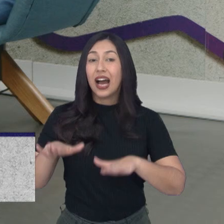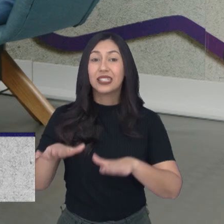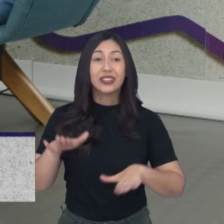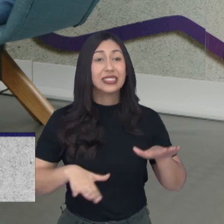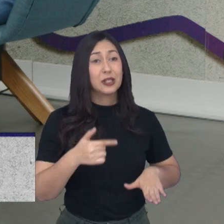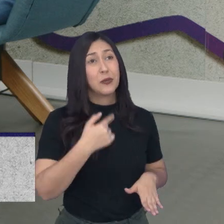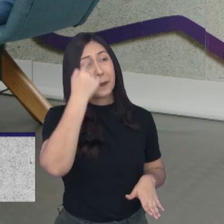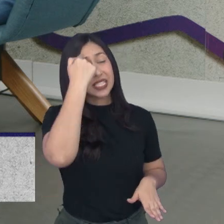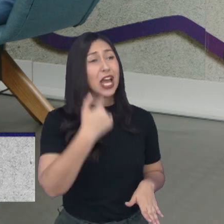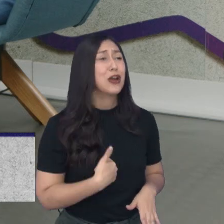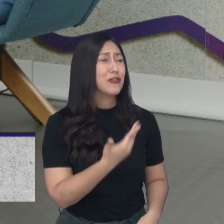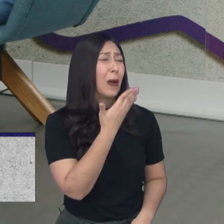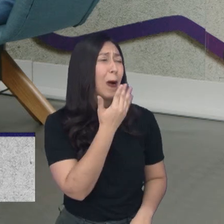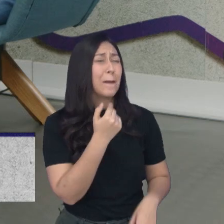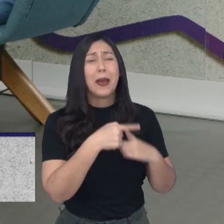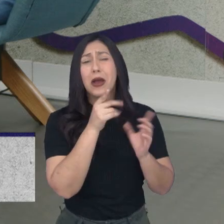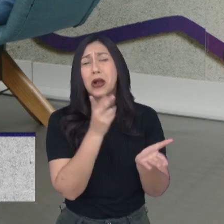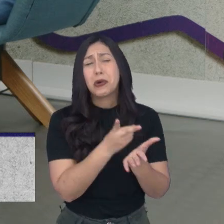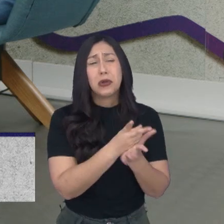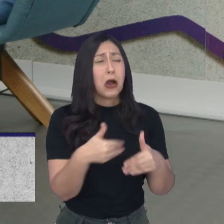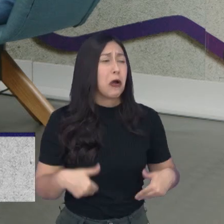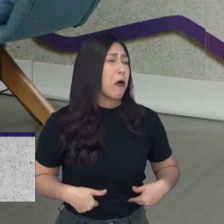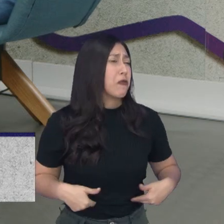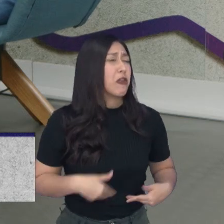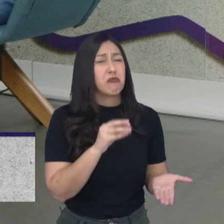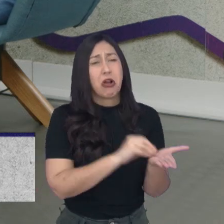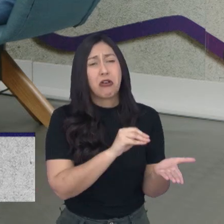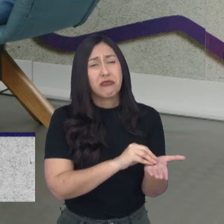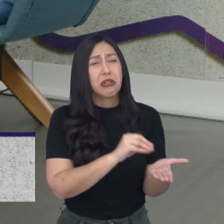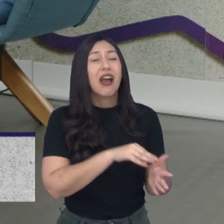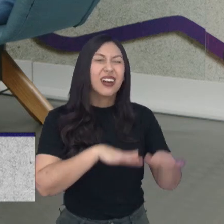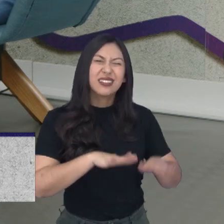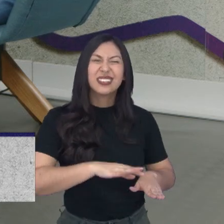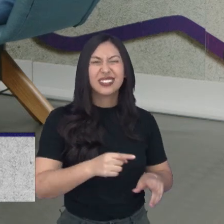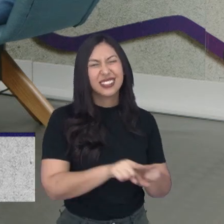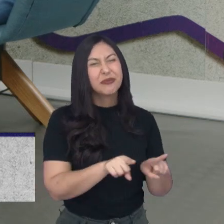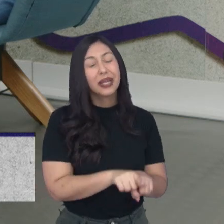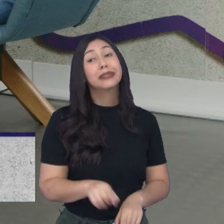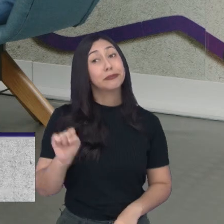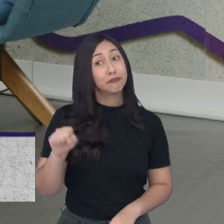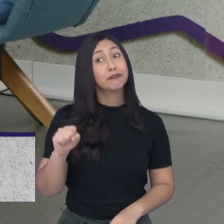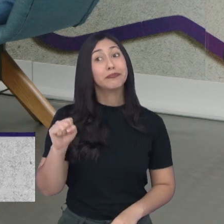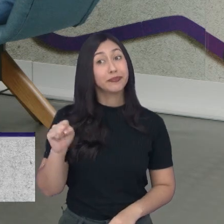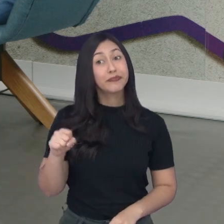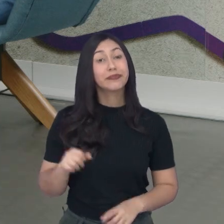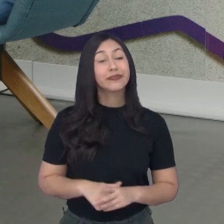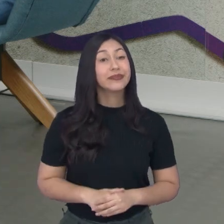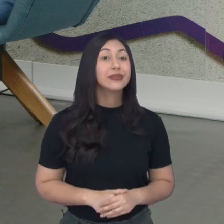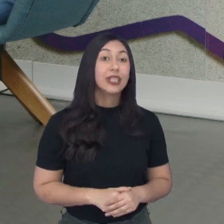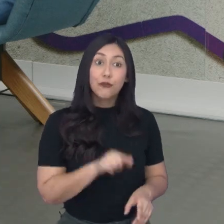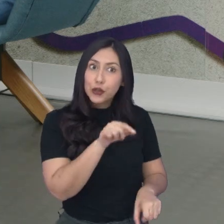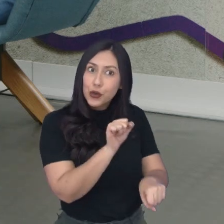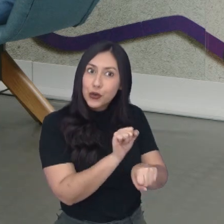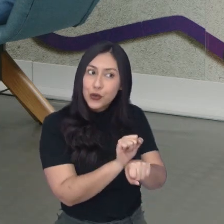conseguir me alimentar direito, acho que não vou conseguir manter a alimentação, exatamente, né? Algo assim parecido. Exatamente. Carla, você ainda